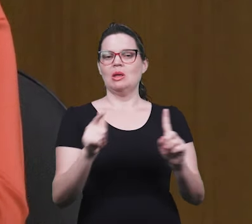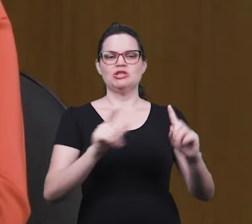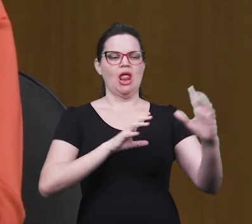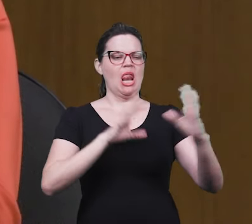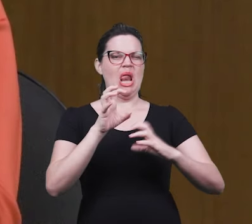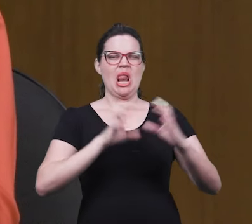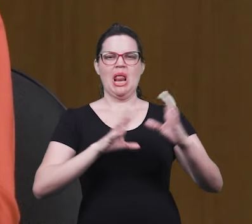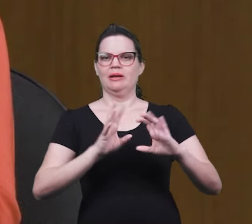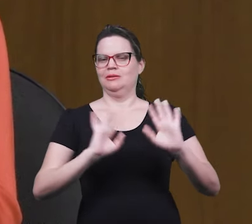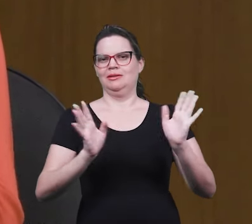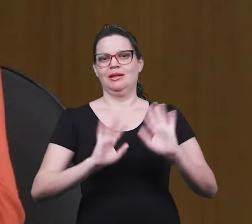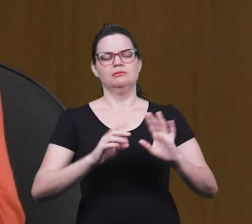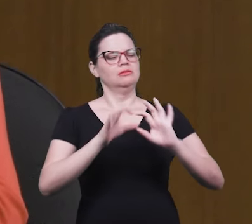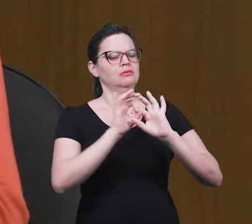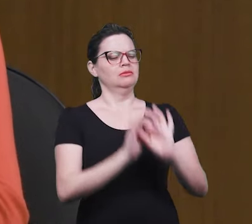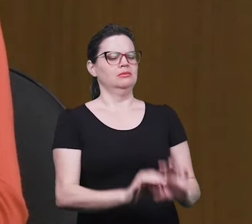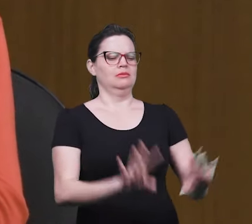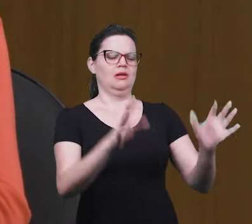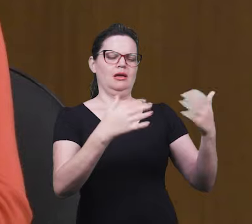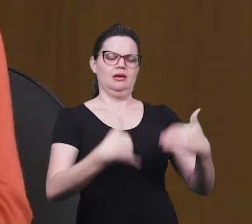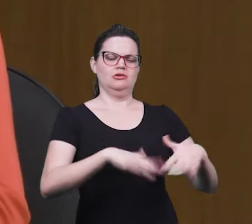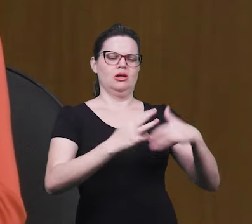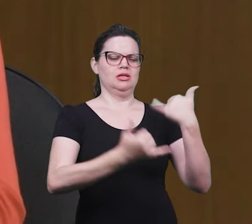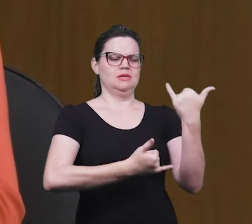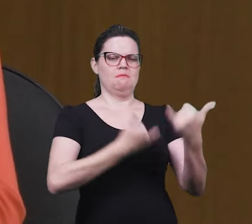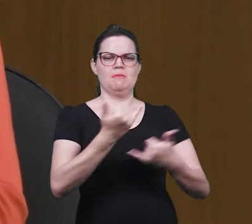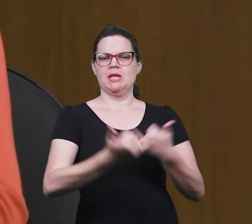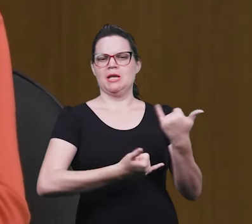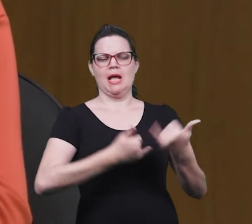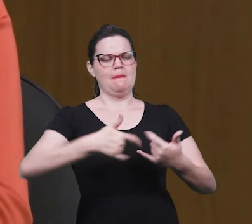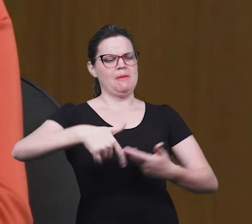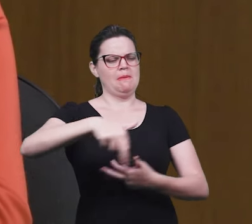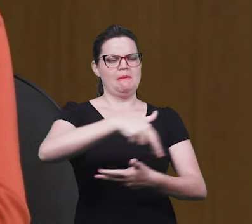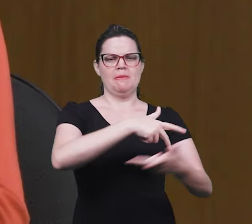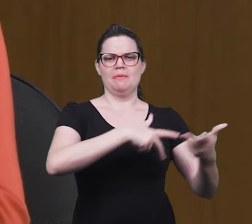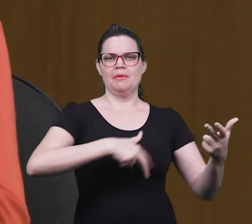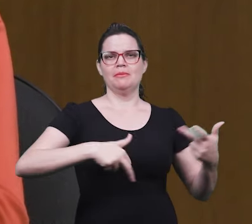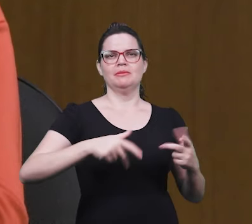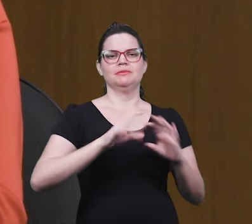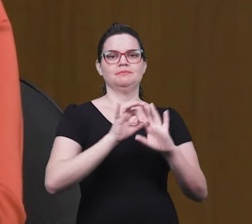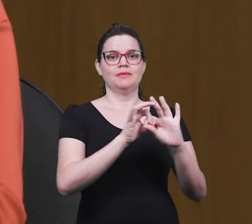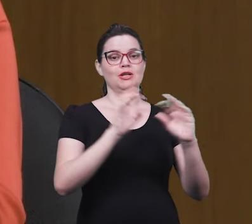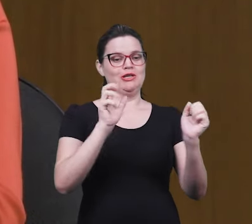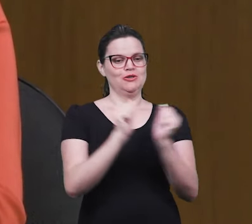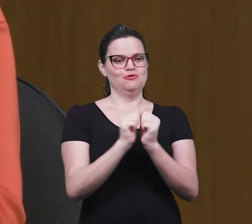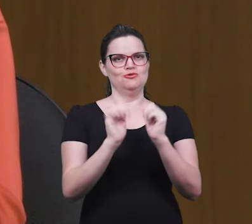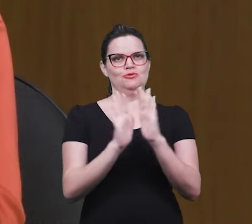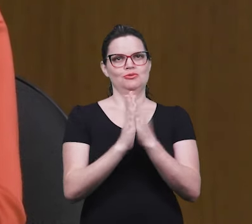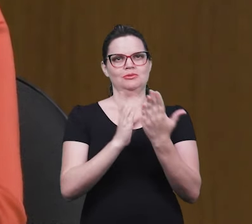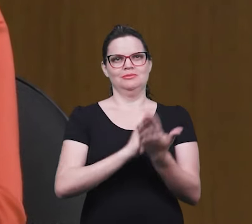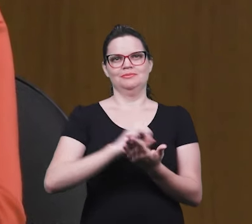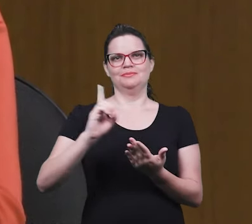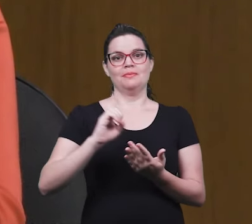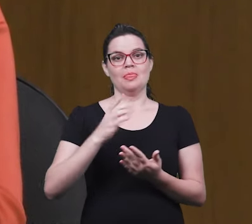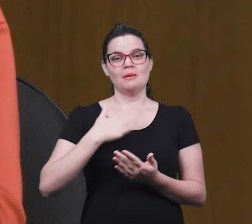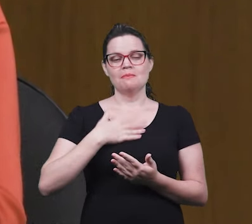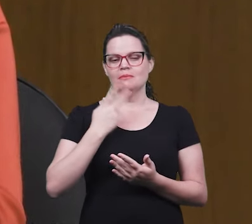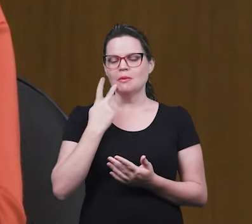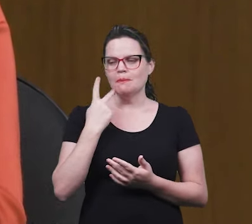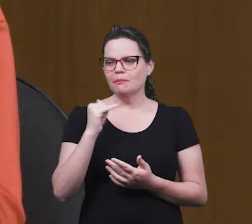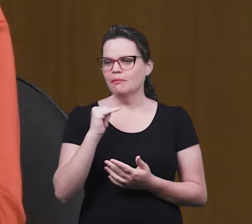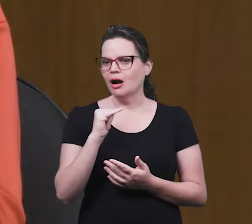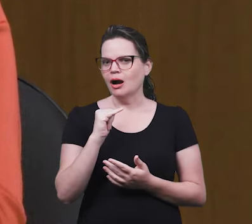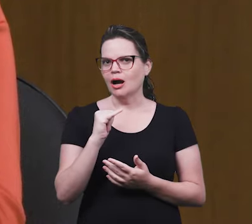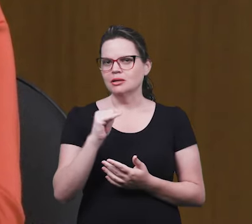briga, deixa eles. E havia essa interação, esse carinho e a palavra de Deus. Papai não